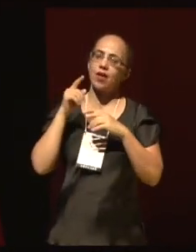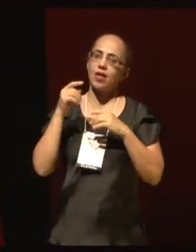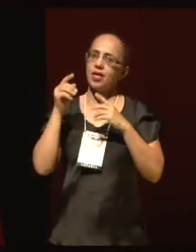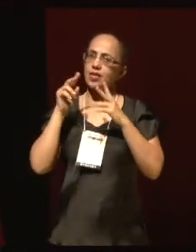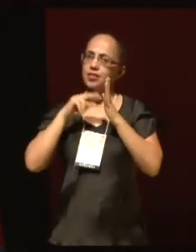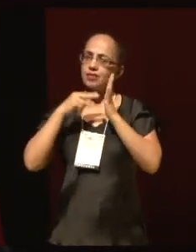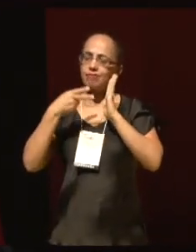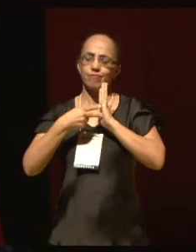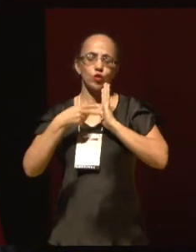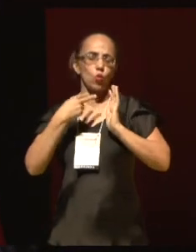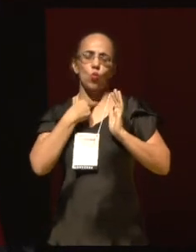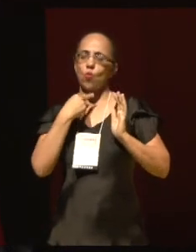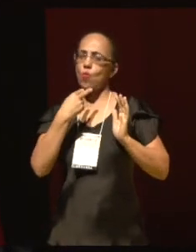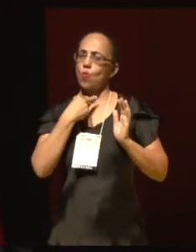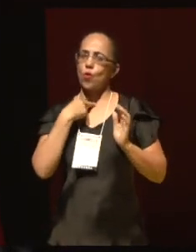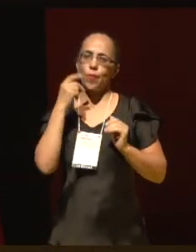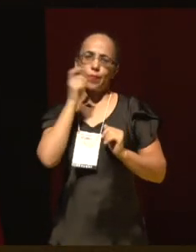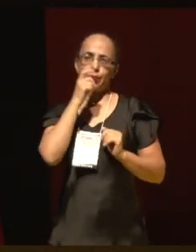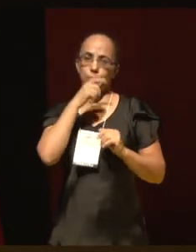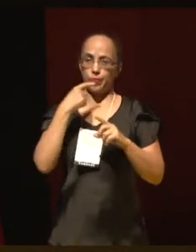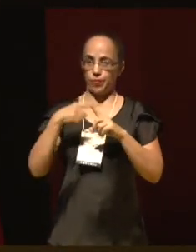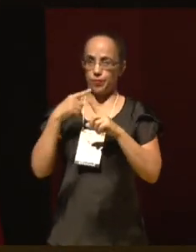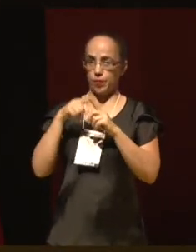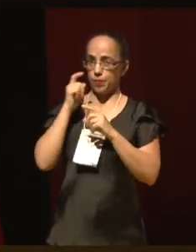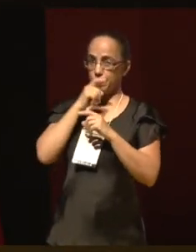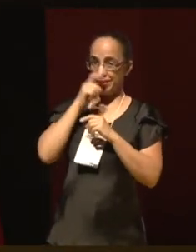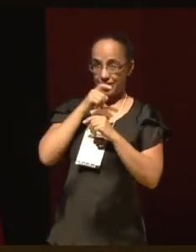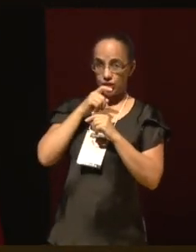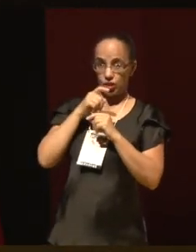uma coisa muito complexa.